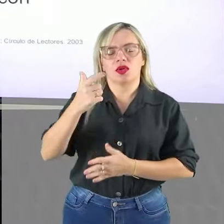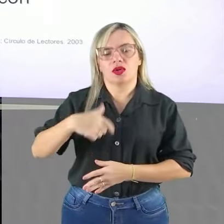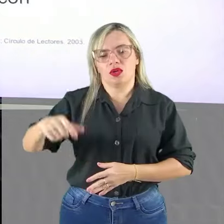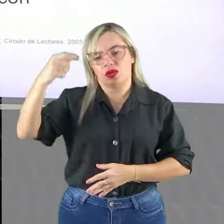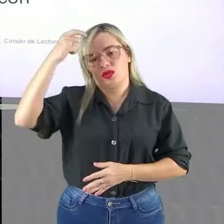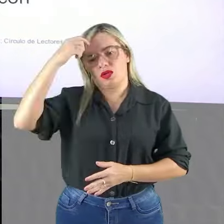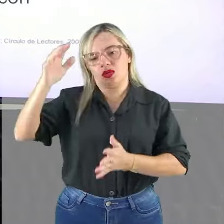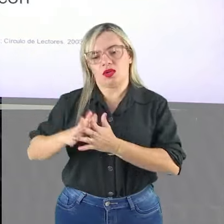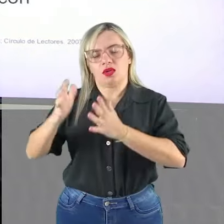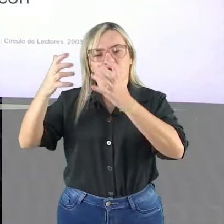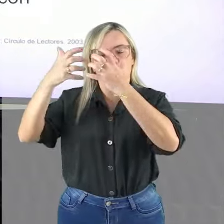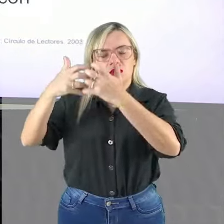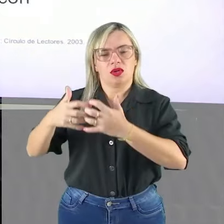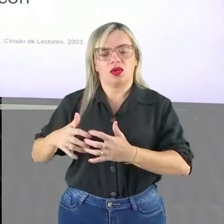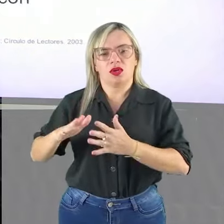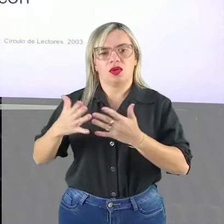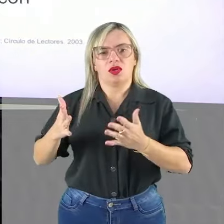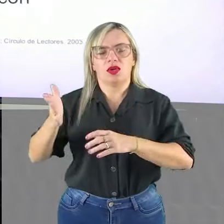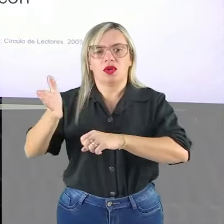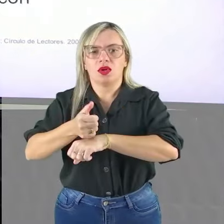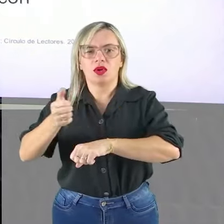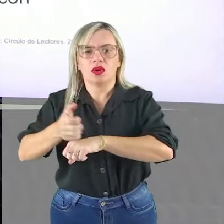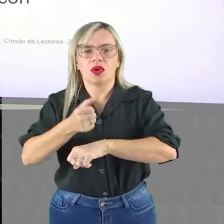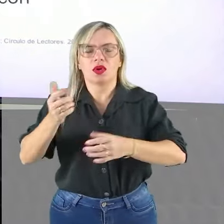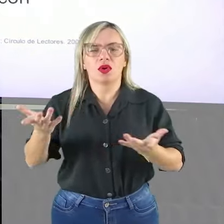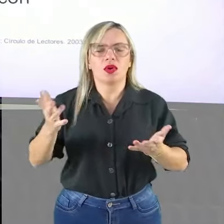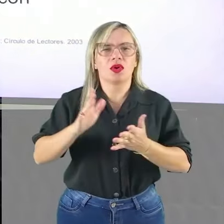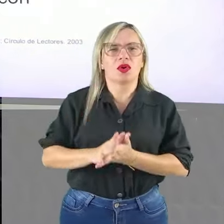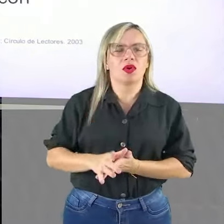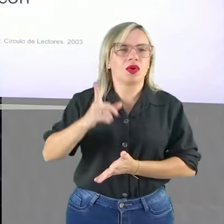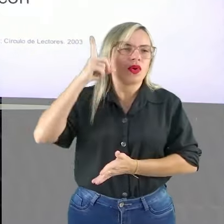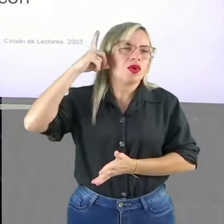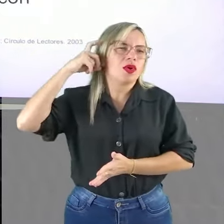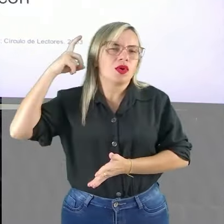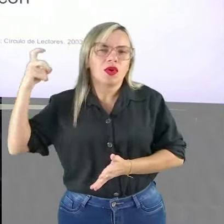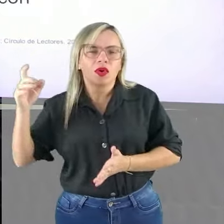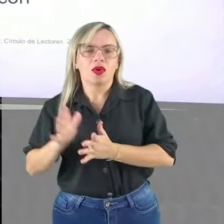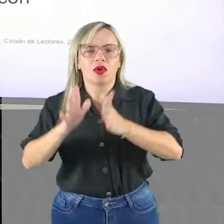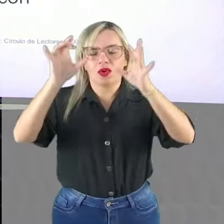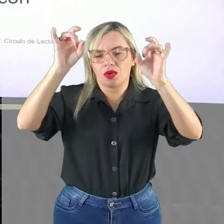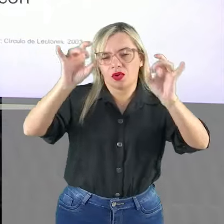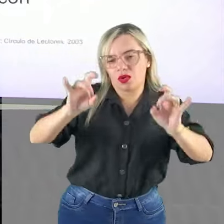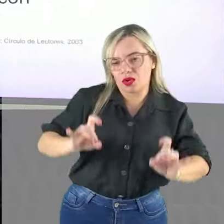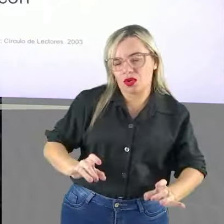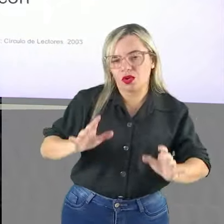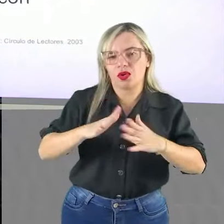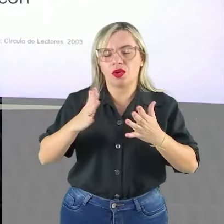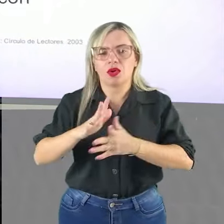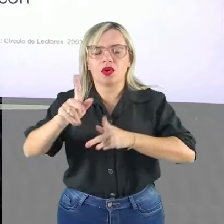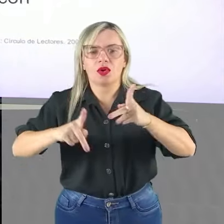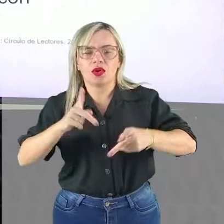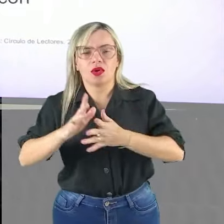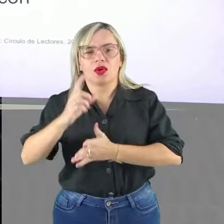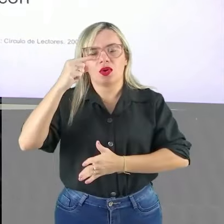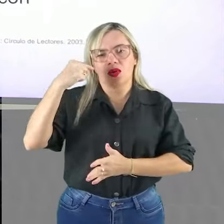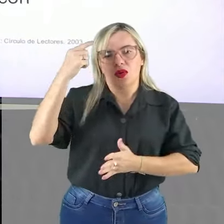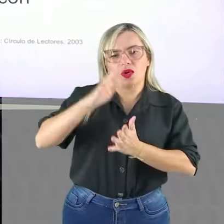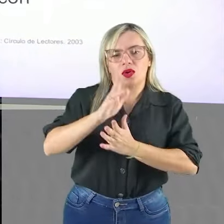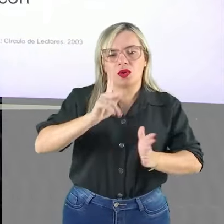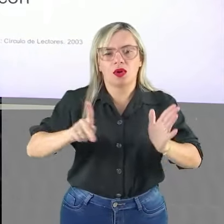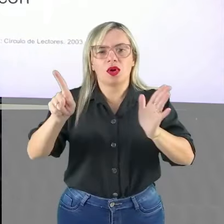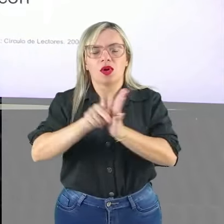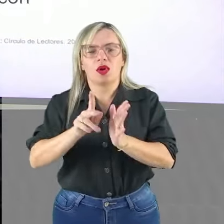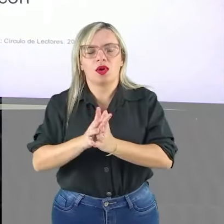dela Olha a reflexão e eles me chamavam com esse tom Não é esse som especial do do do Povo espanhol esse som